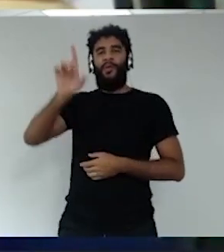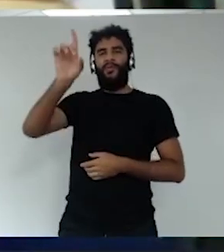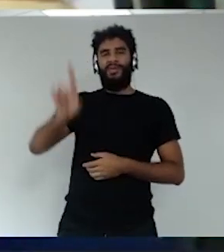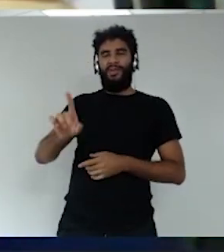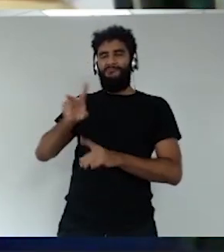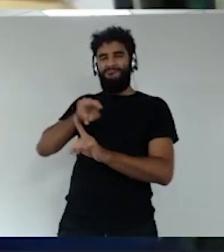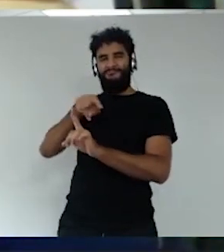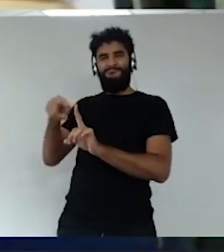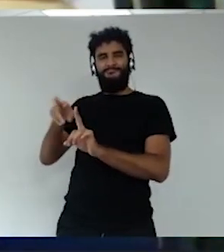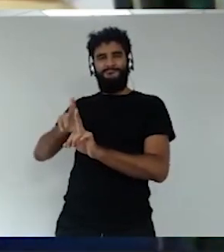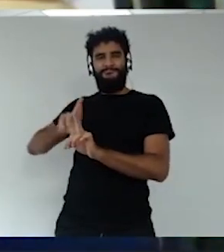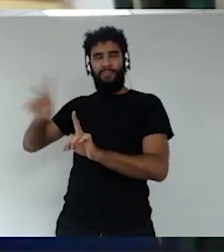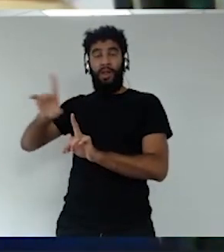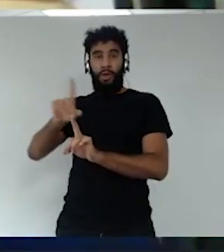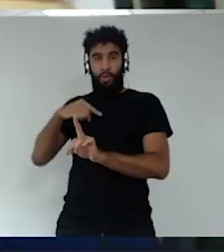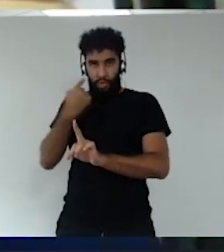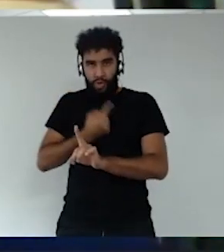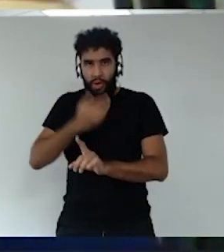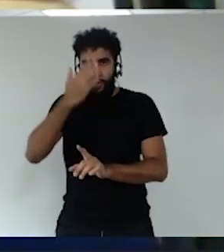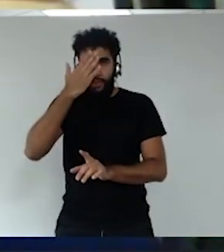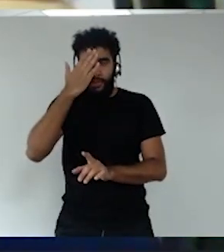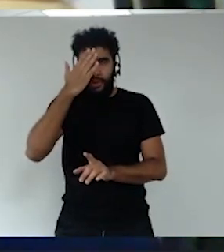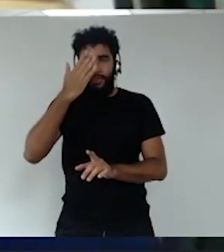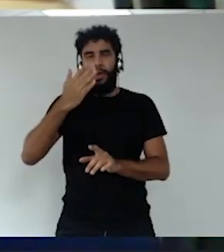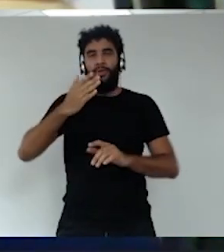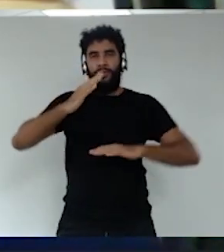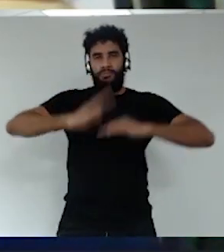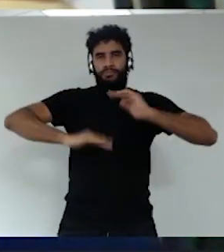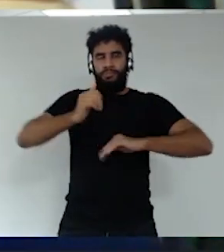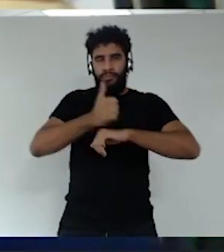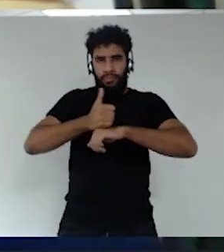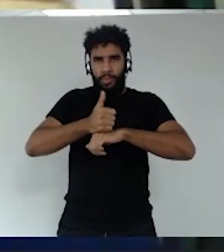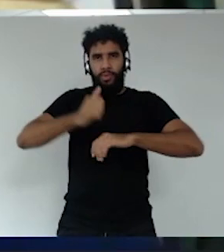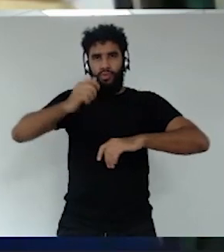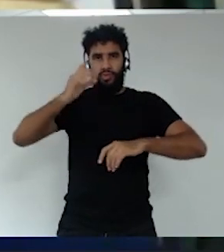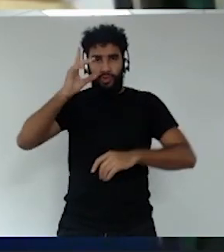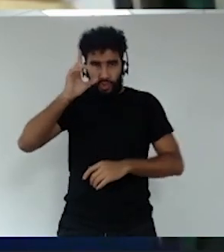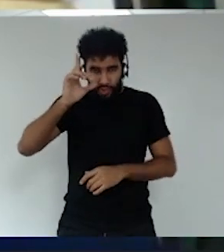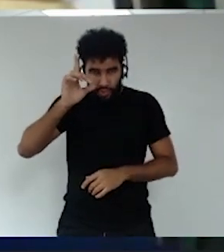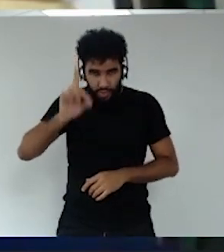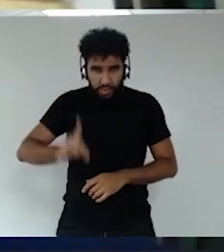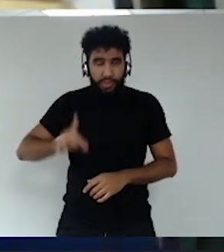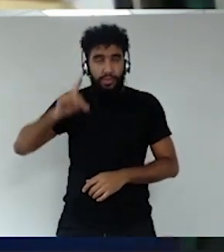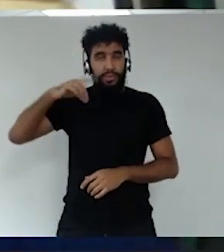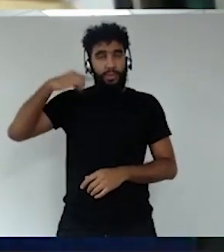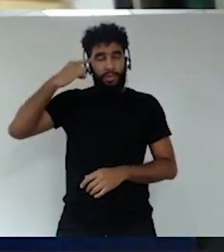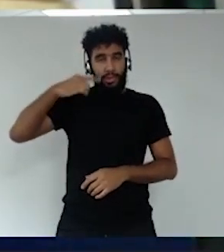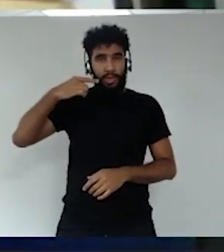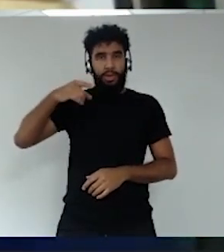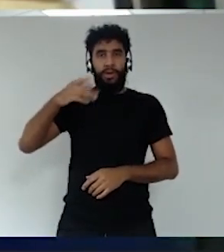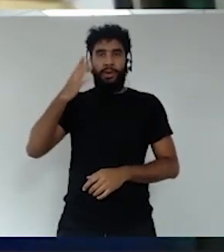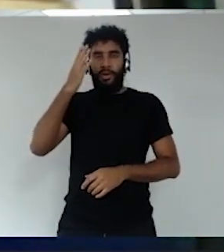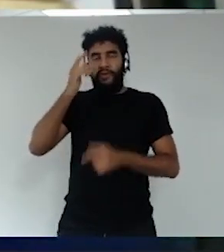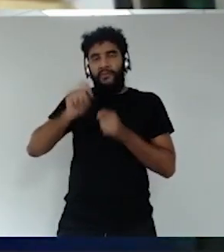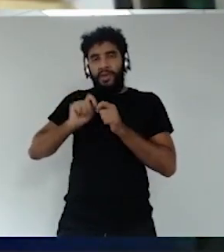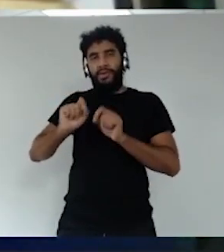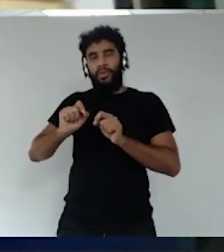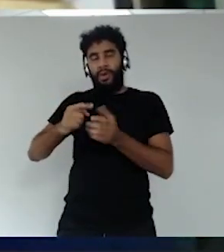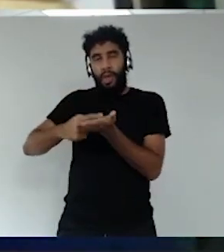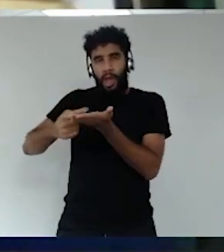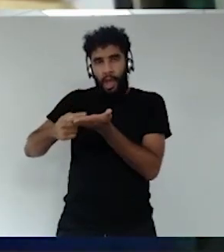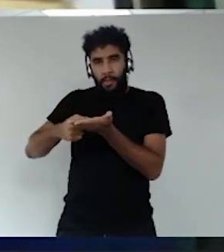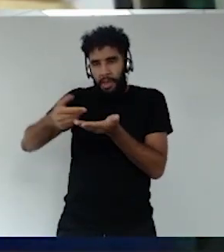Nós que somos operadores do direito, nós somos chamados, de certo modo, quando nos dedicamos à mediação de conflitos,